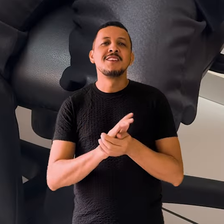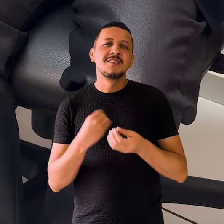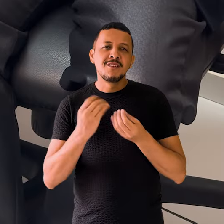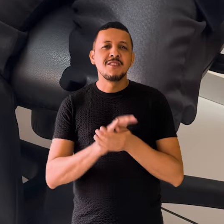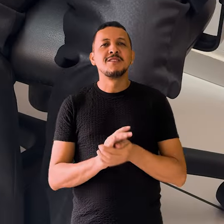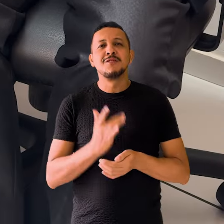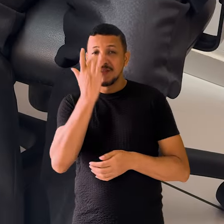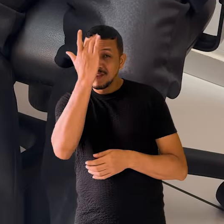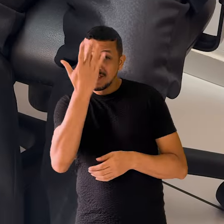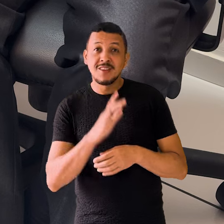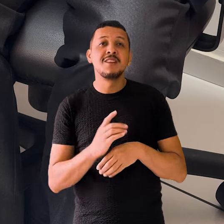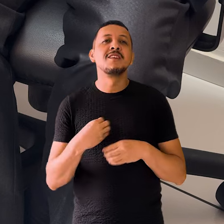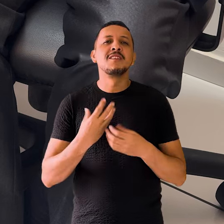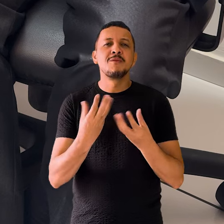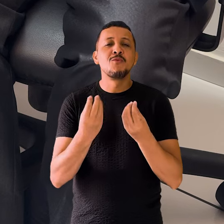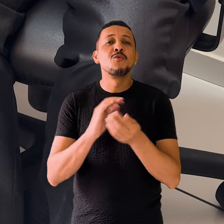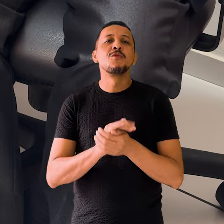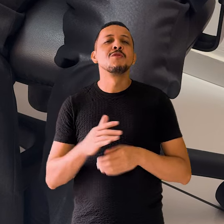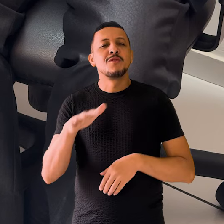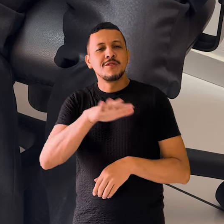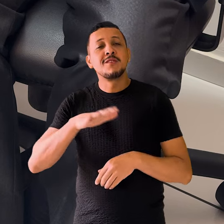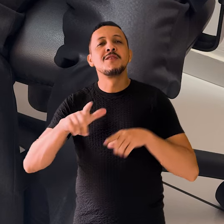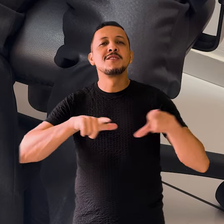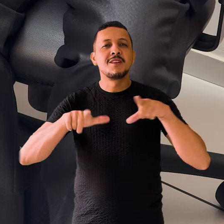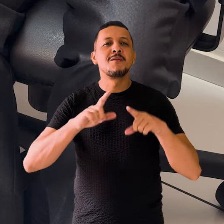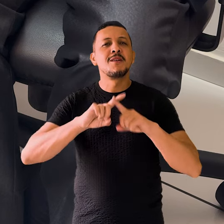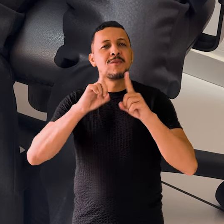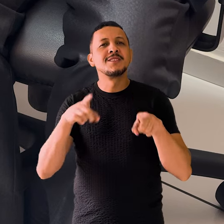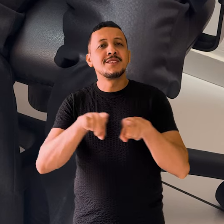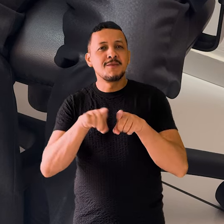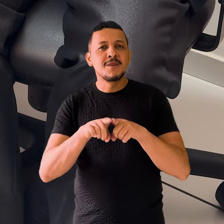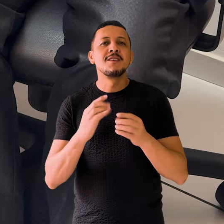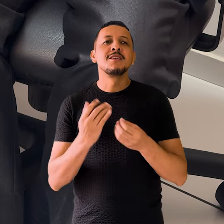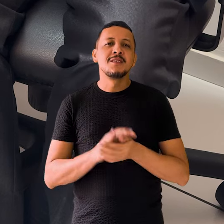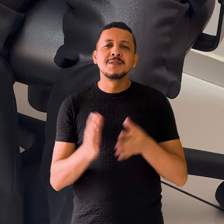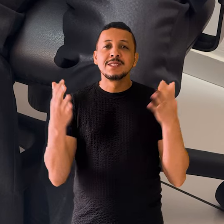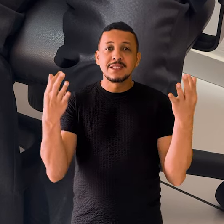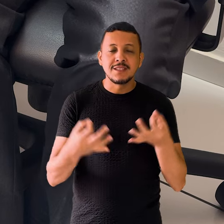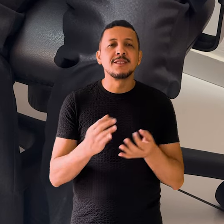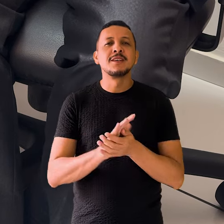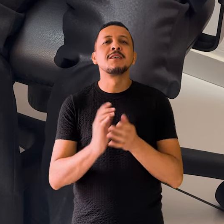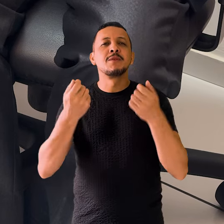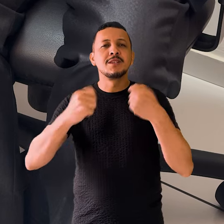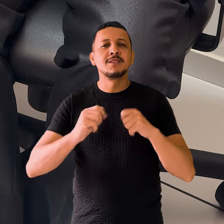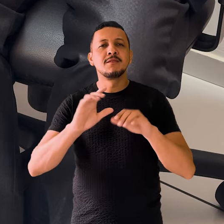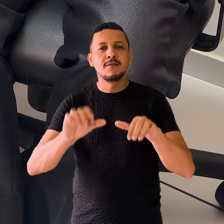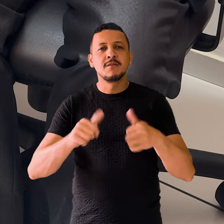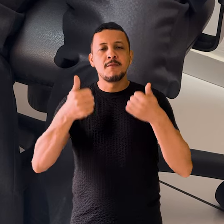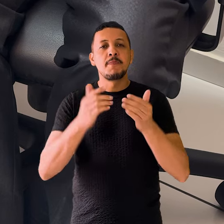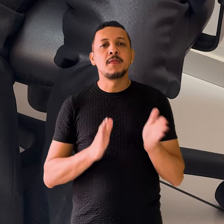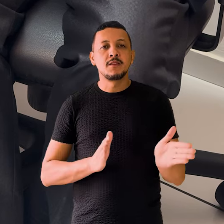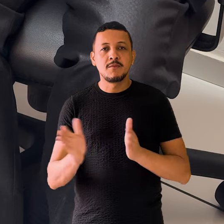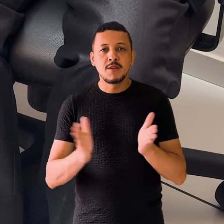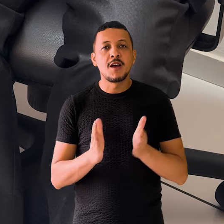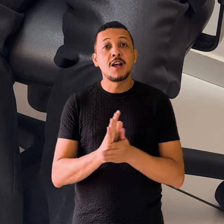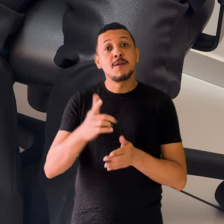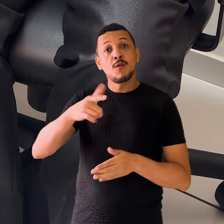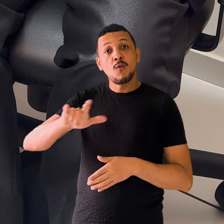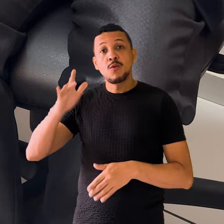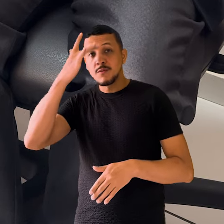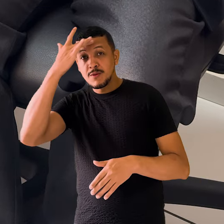de trabalho, mas temos também a convicção que precisa melhorar a acessibilidade para